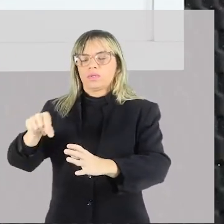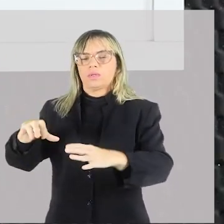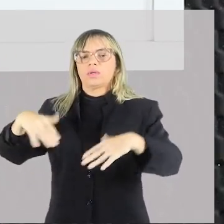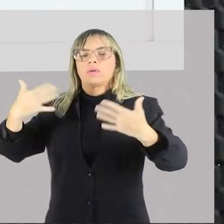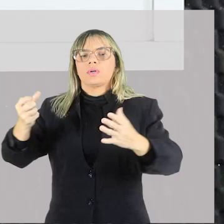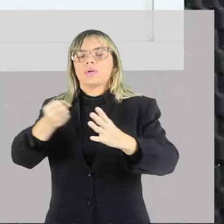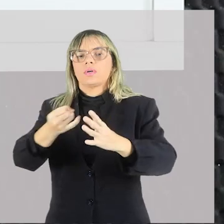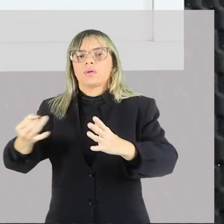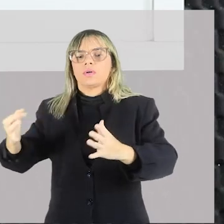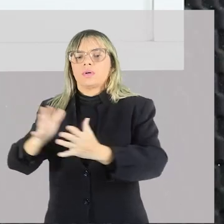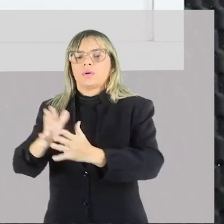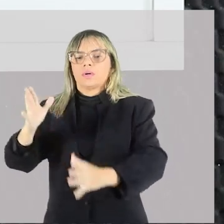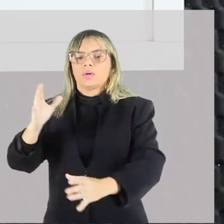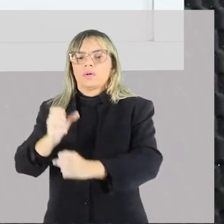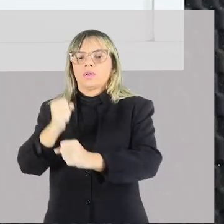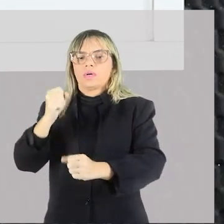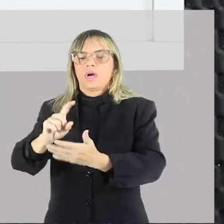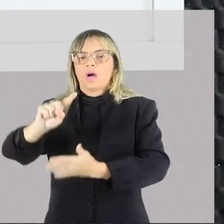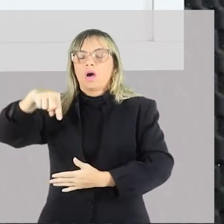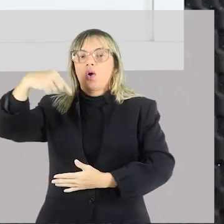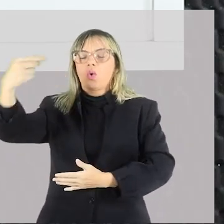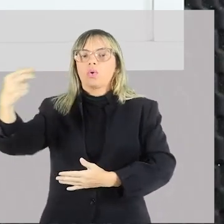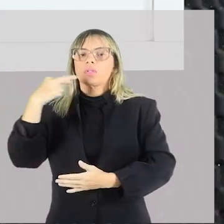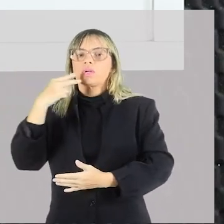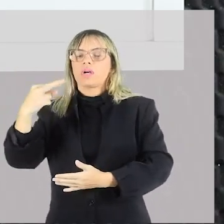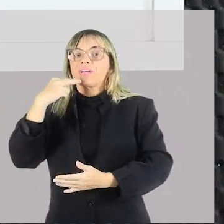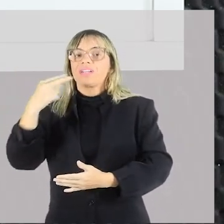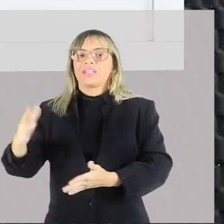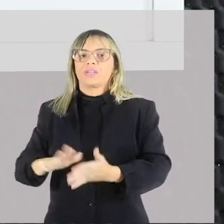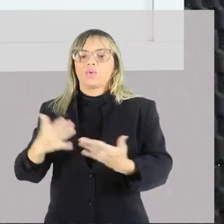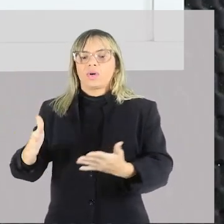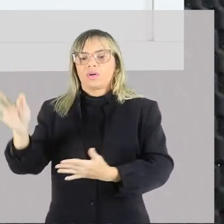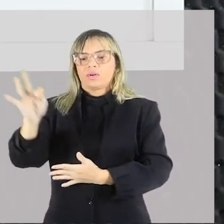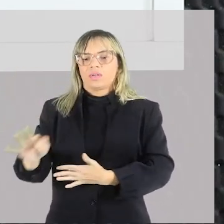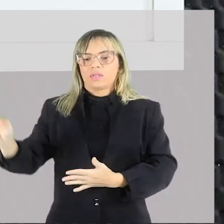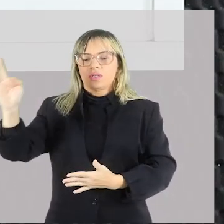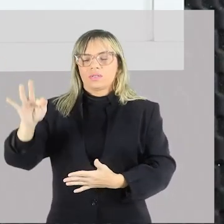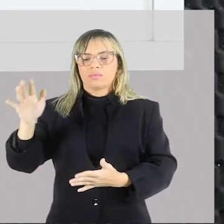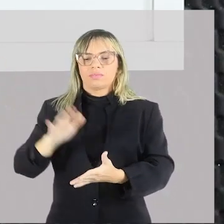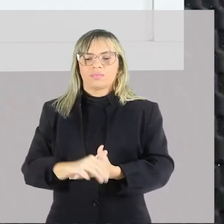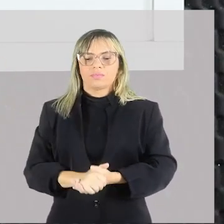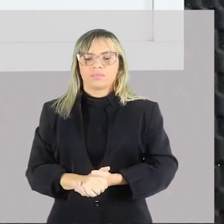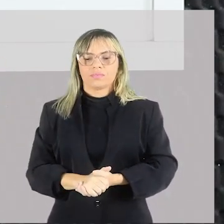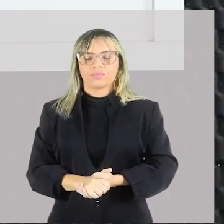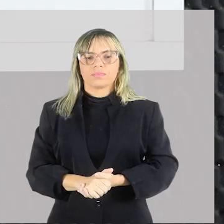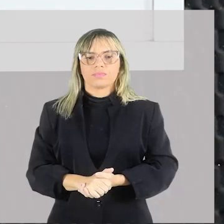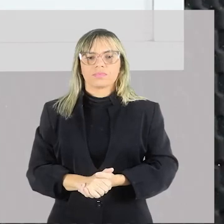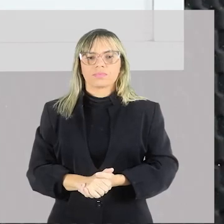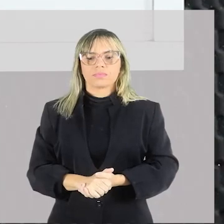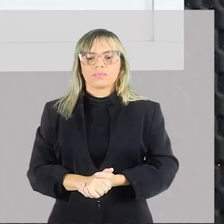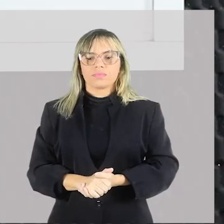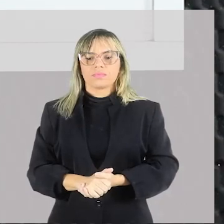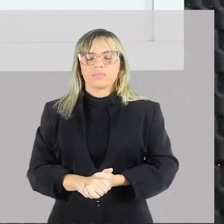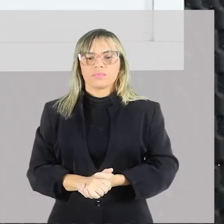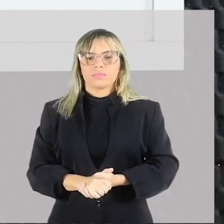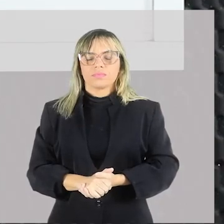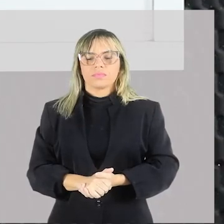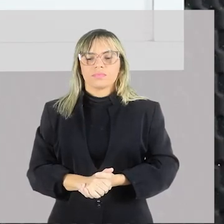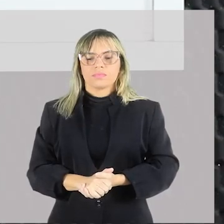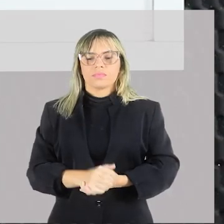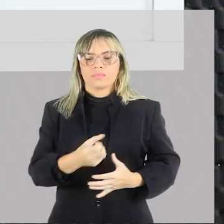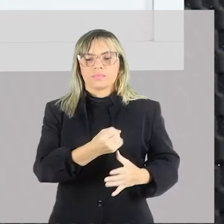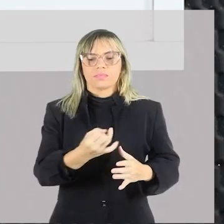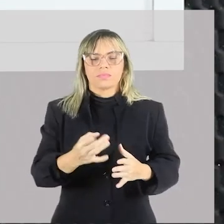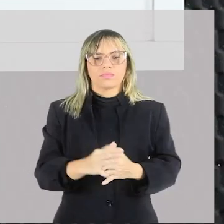probabilidade que ele fale a outra língua então o que que a gente vai fazer olha só a probabilidade de acontecer